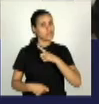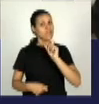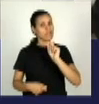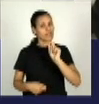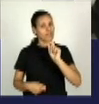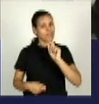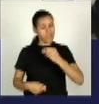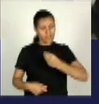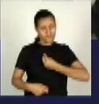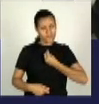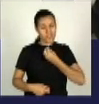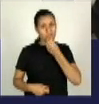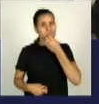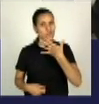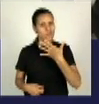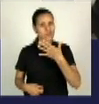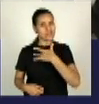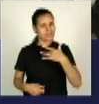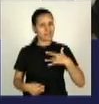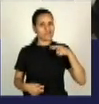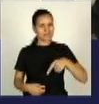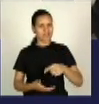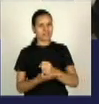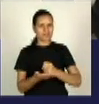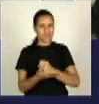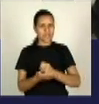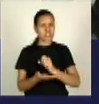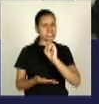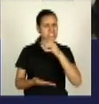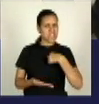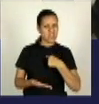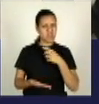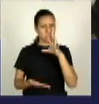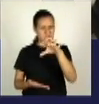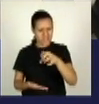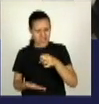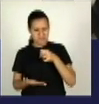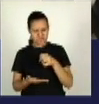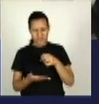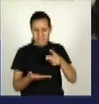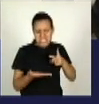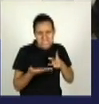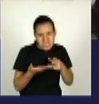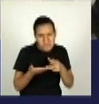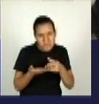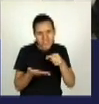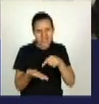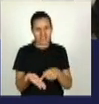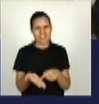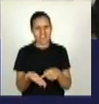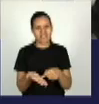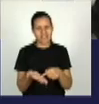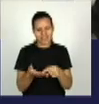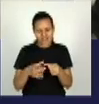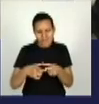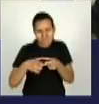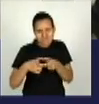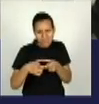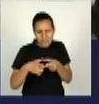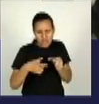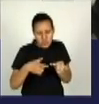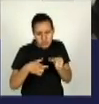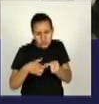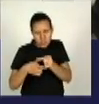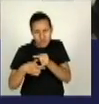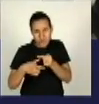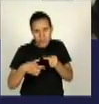por exemplo, a integridade do comprimido. Imagina que eu vou lá cortar com uma tesourinha e deixo uma pontinha aberta no blister. O blister é